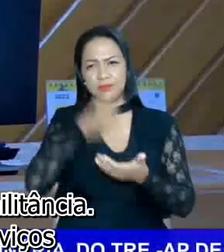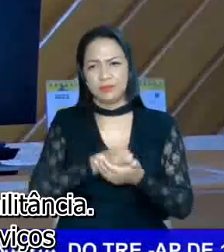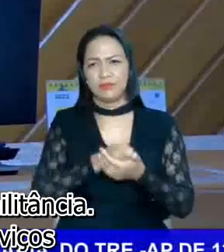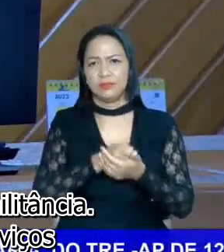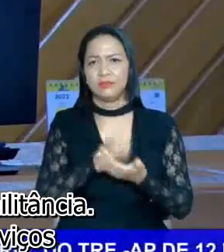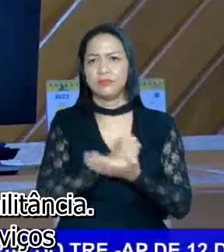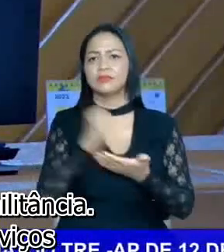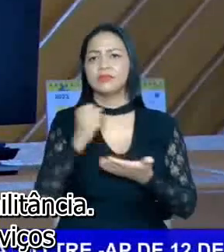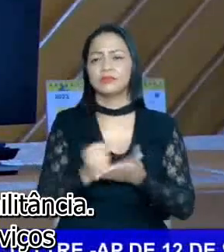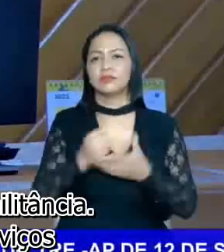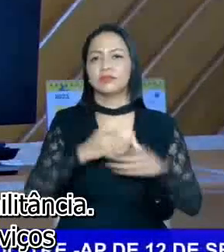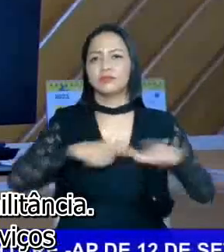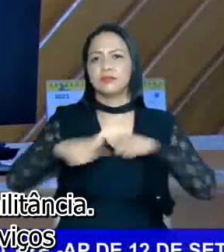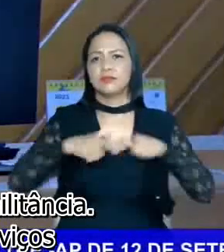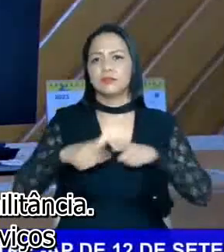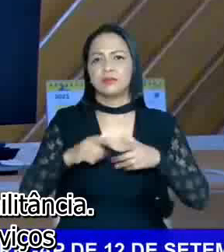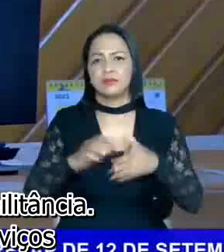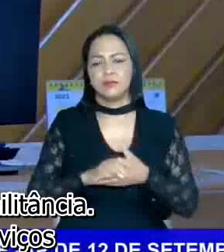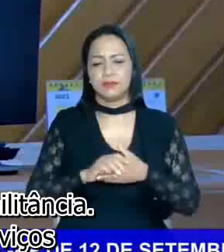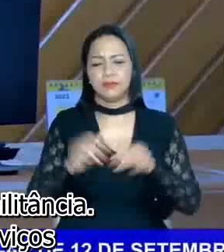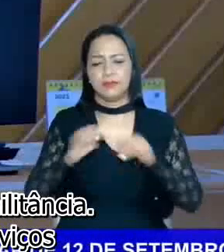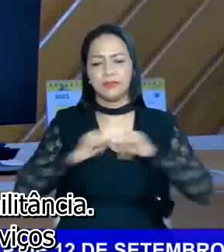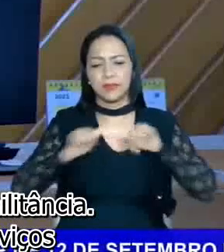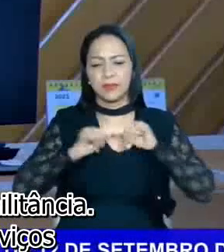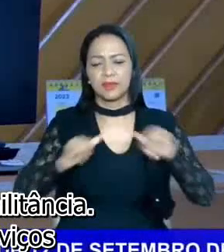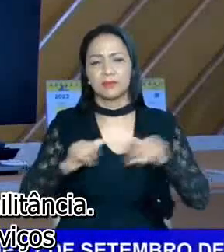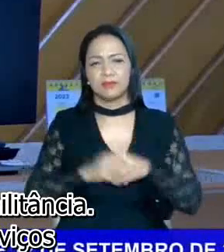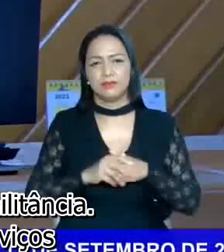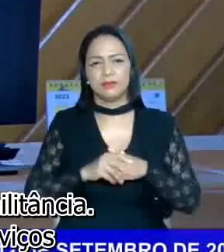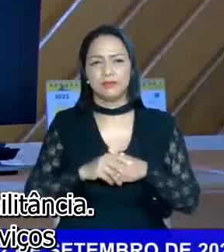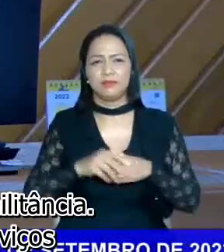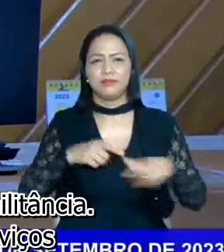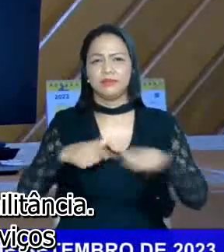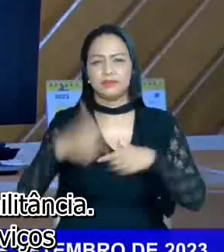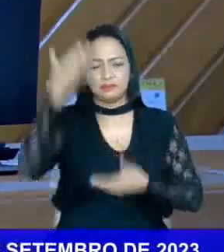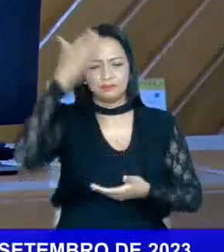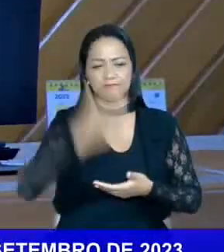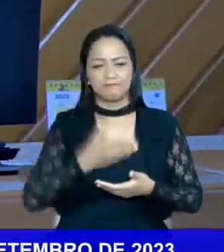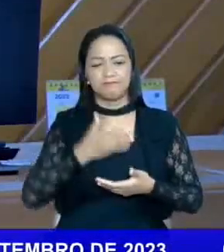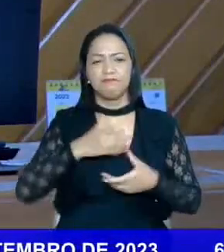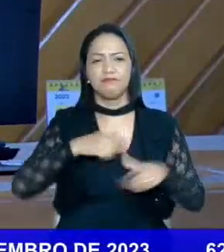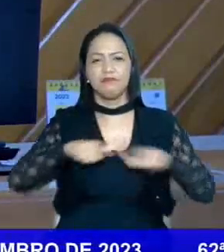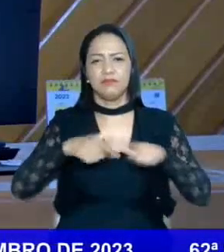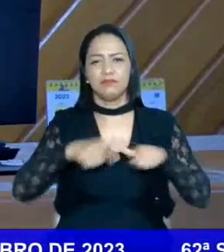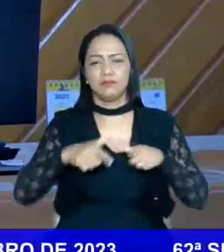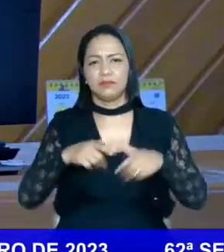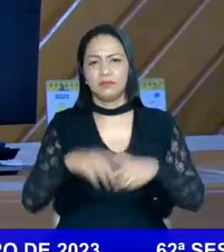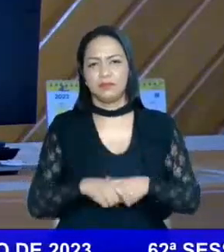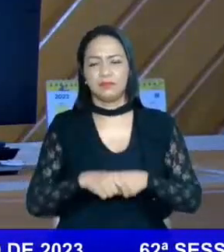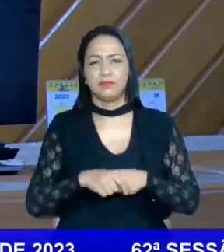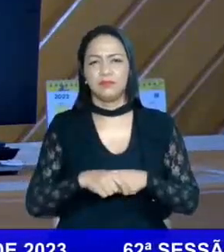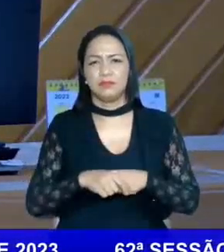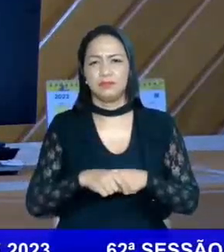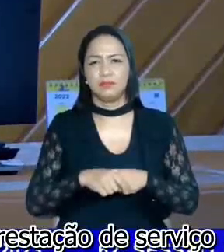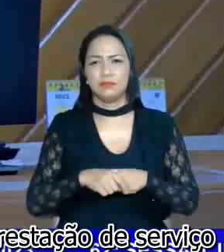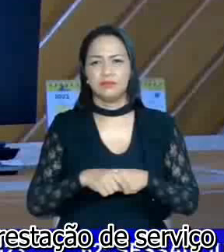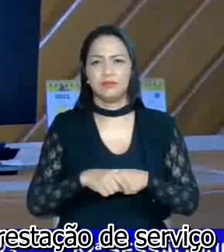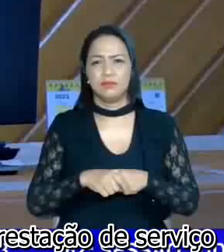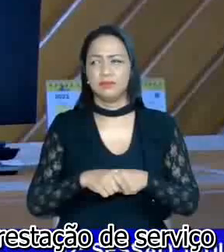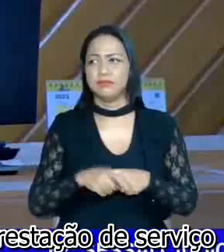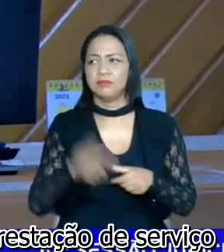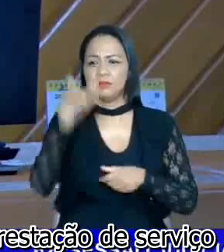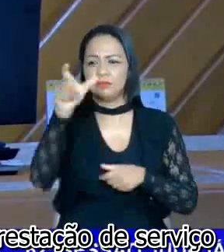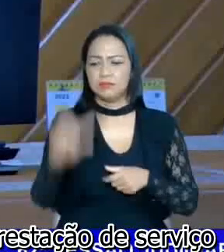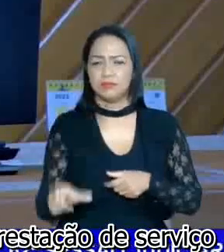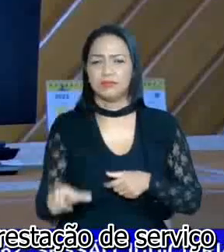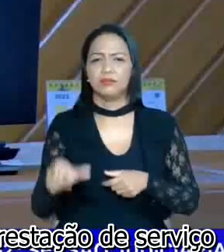com contratação de serviço de militância, no que diz respeito à comprovação desses serviços. No caso, o requerente